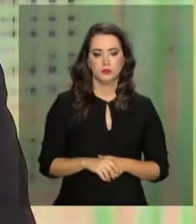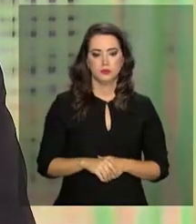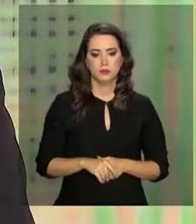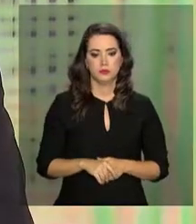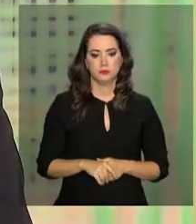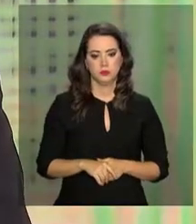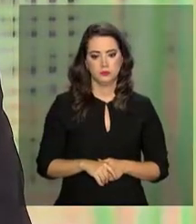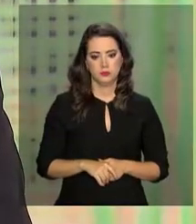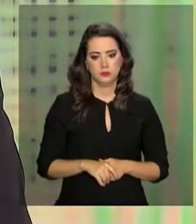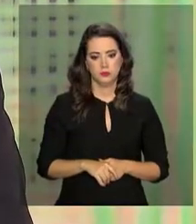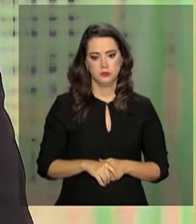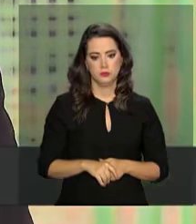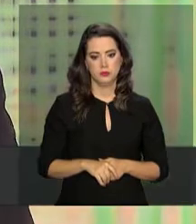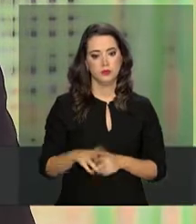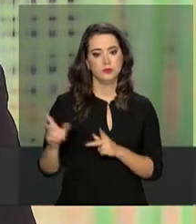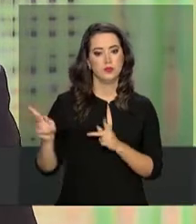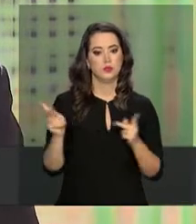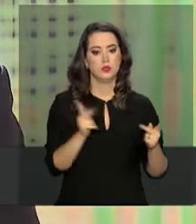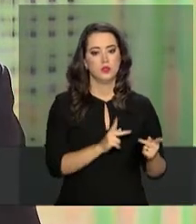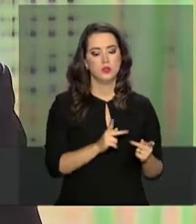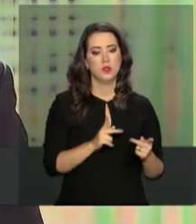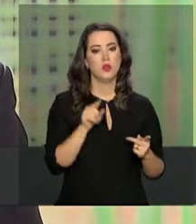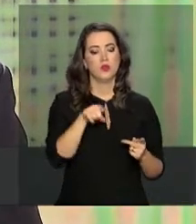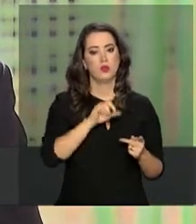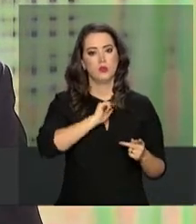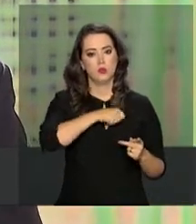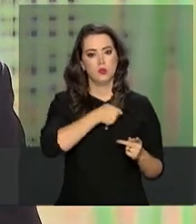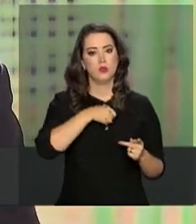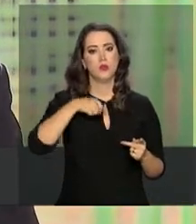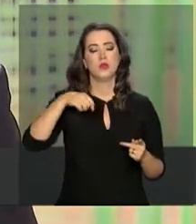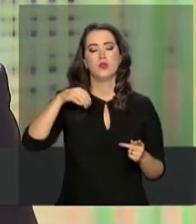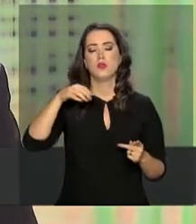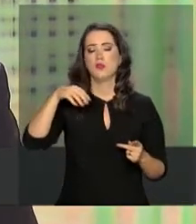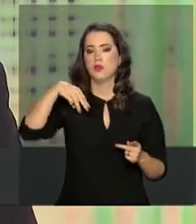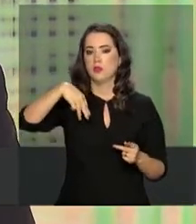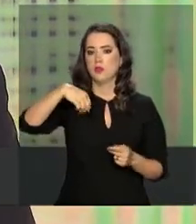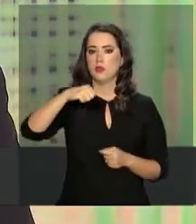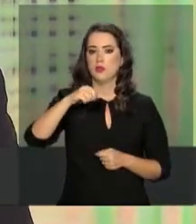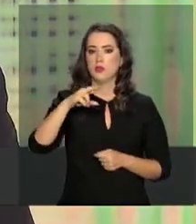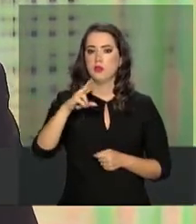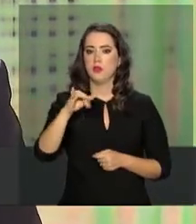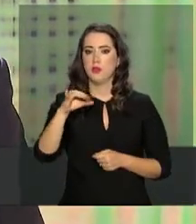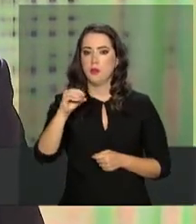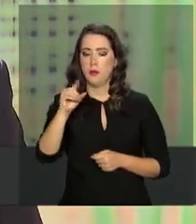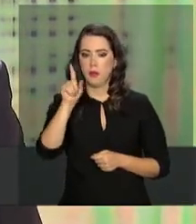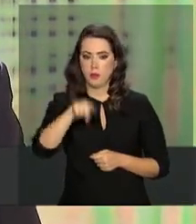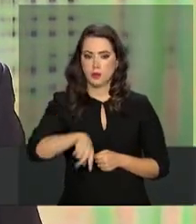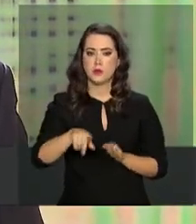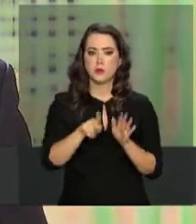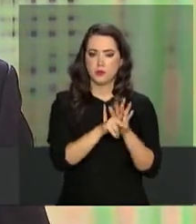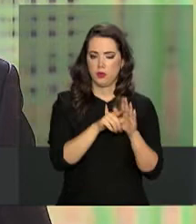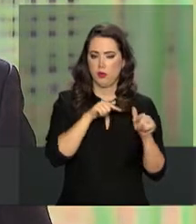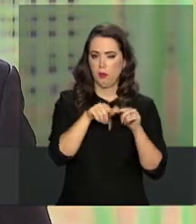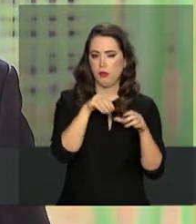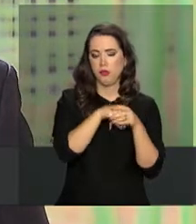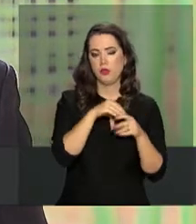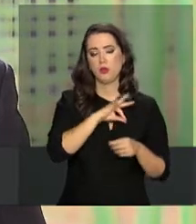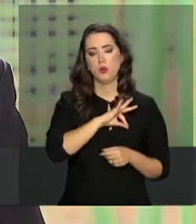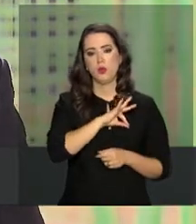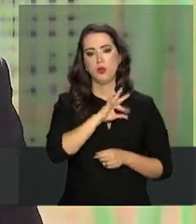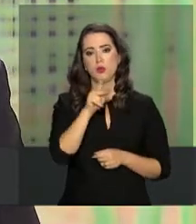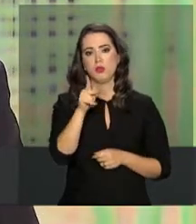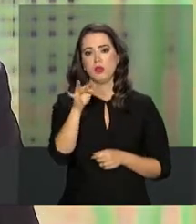convidei o maurício valeixo que foi surpreendente da polícia federal no paraná a durante parte da lava